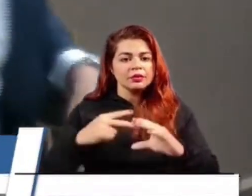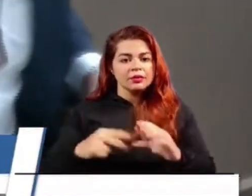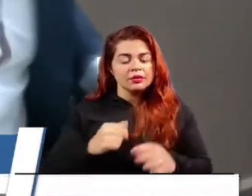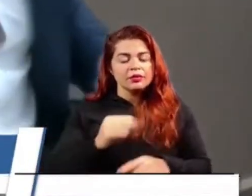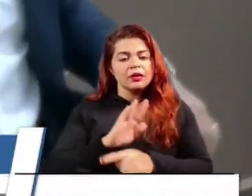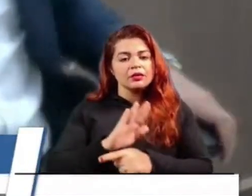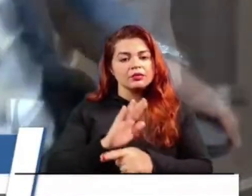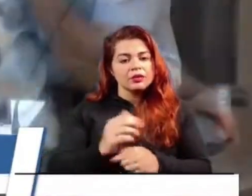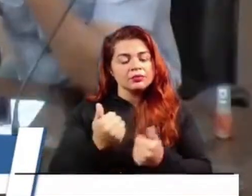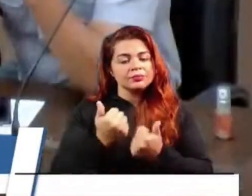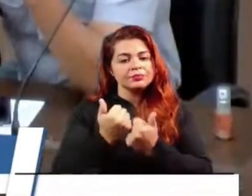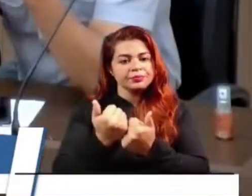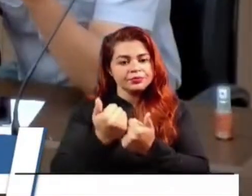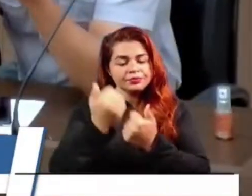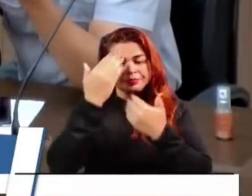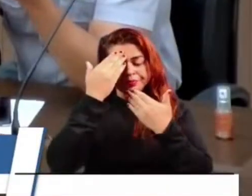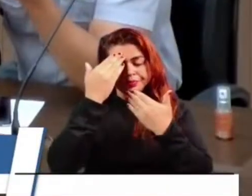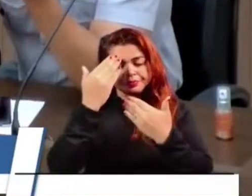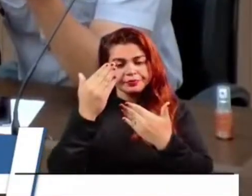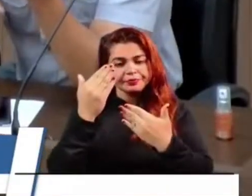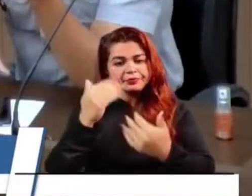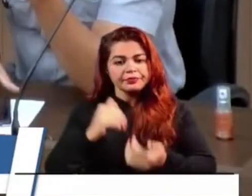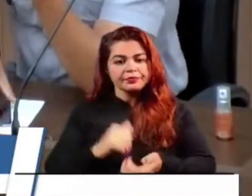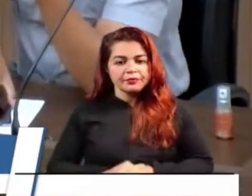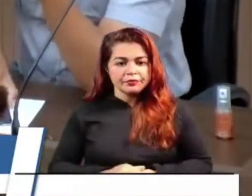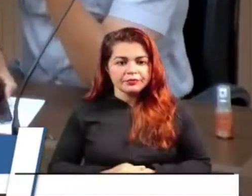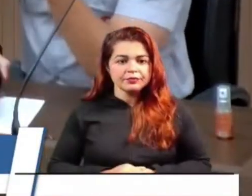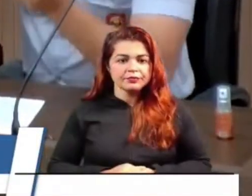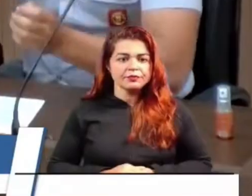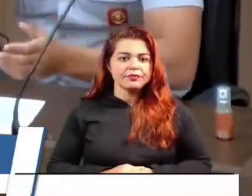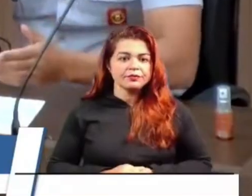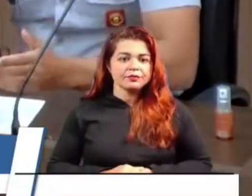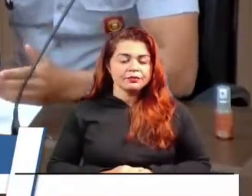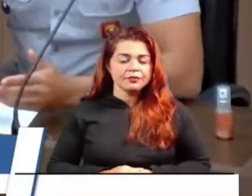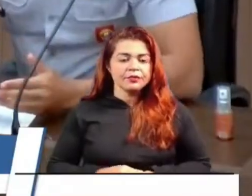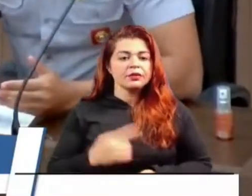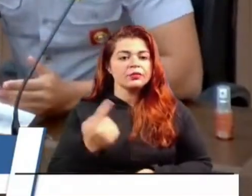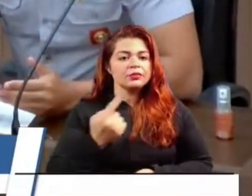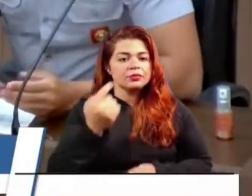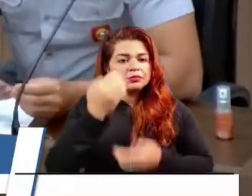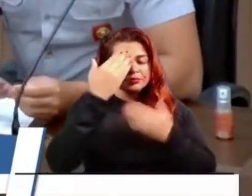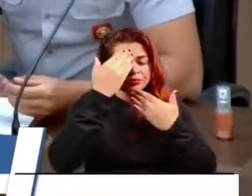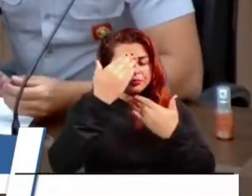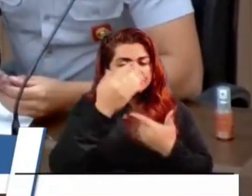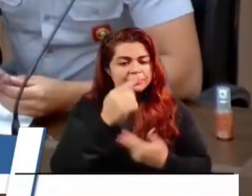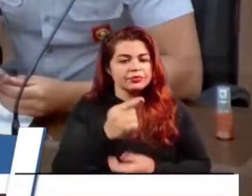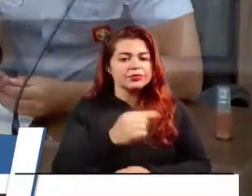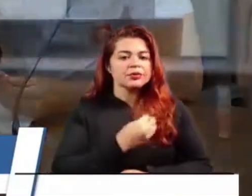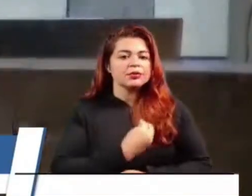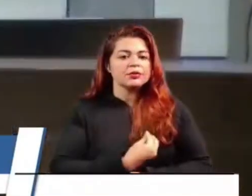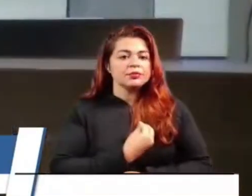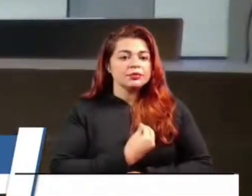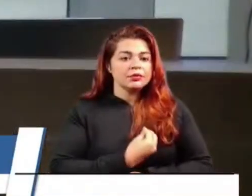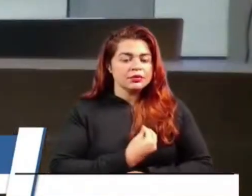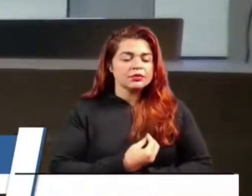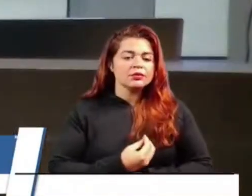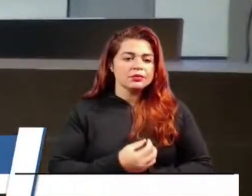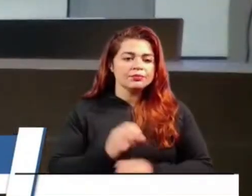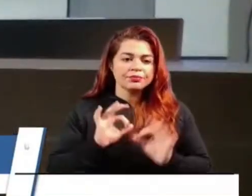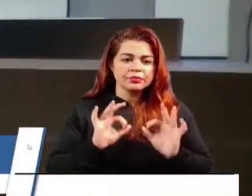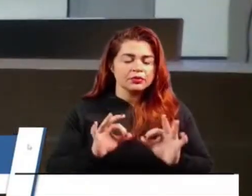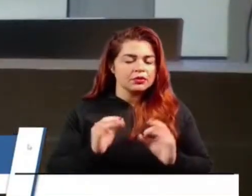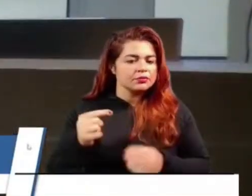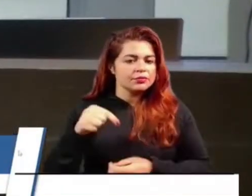Samuel, em primeiro lugar, te agradecer a sua presença aqui, com certeza você vem abrilhantar o nosso trabalho nessa parte da